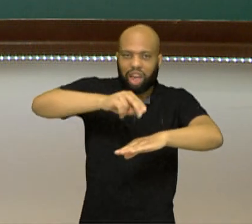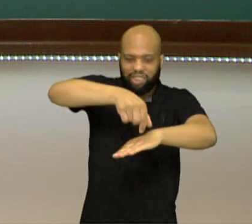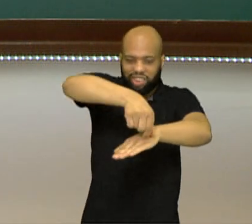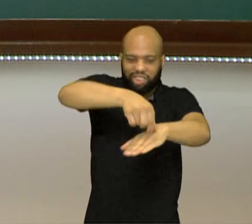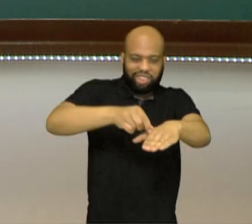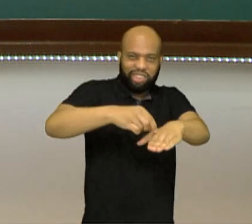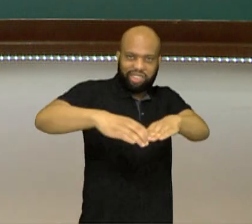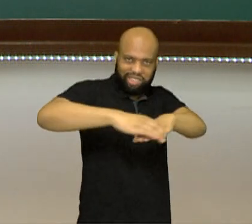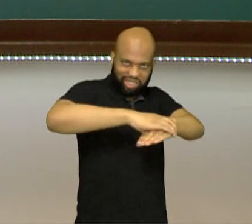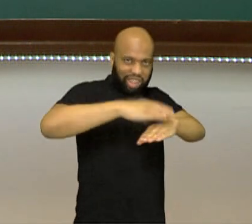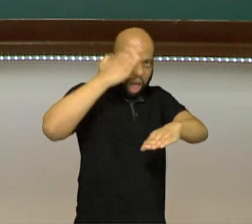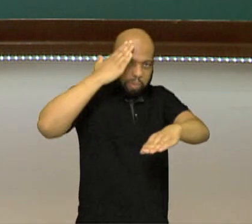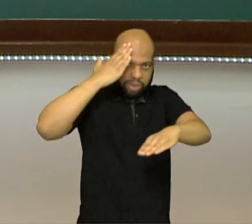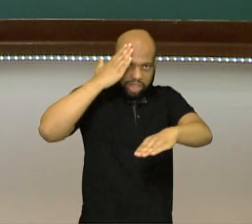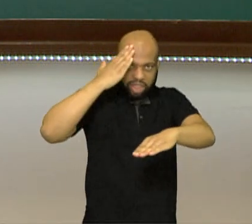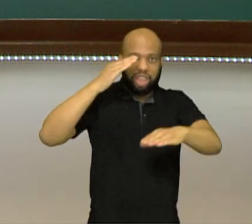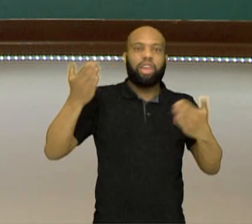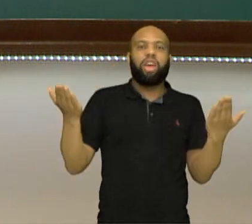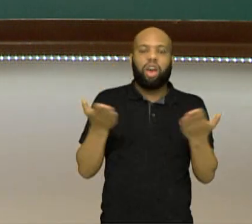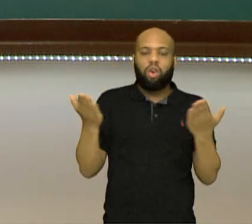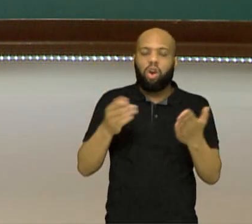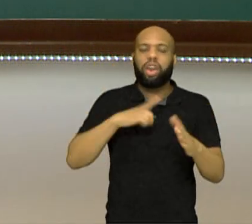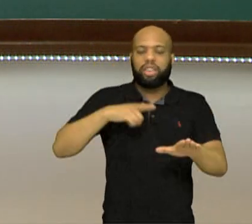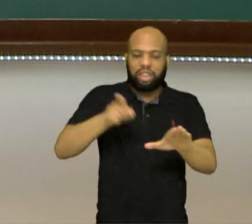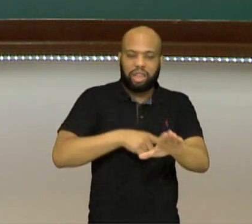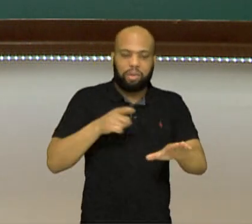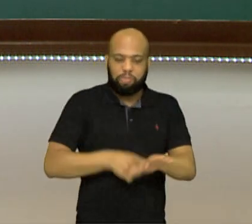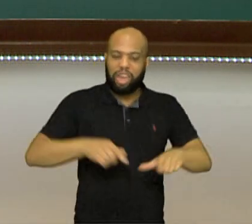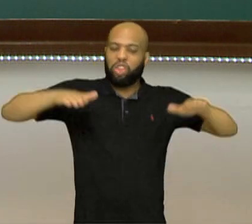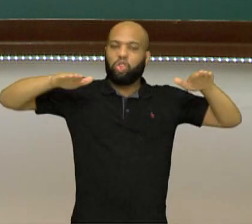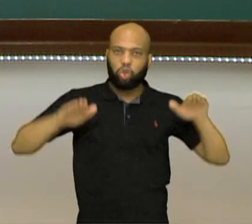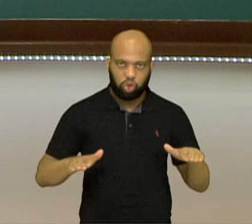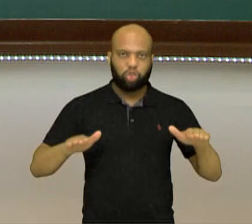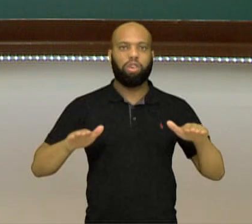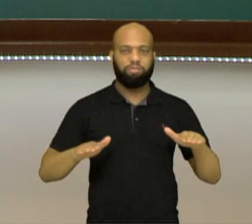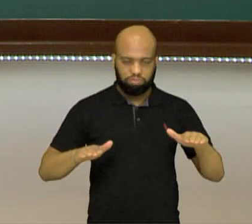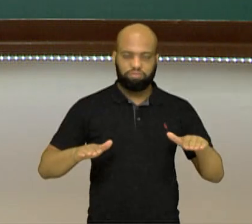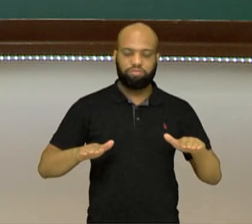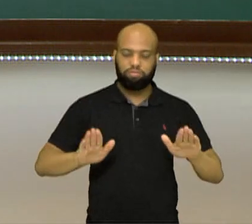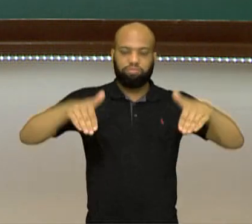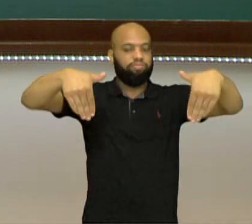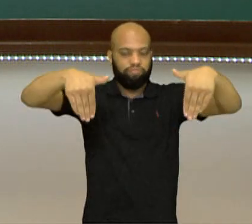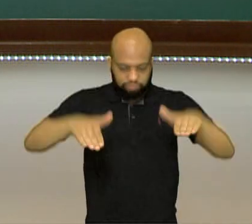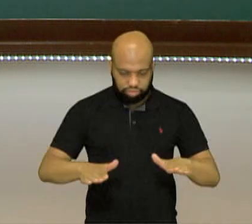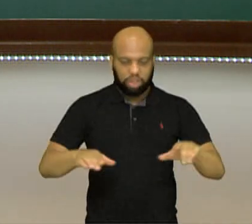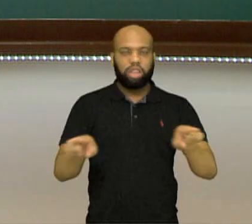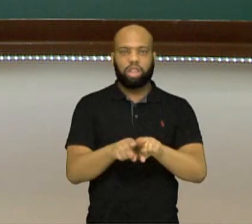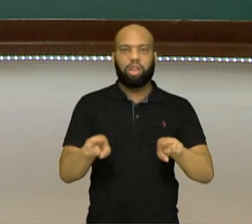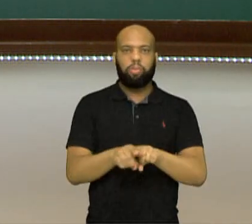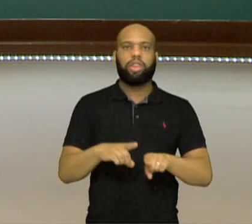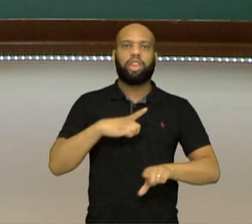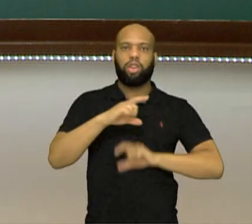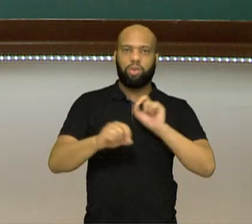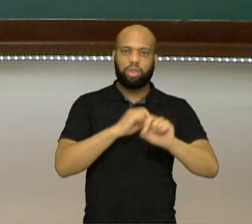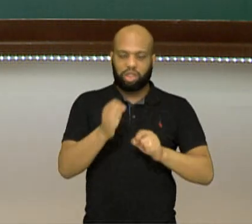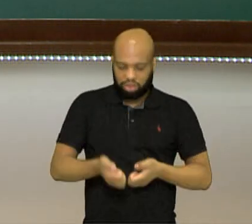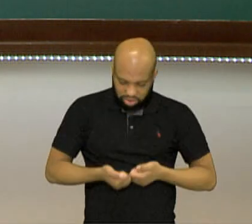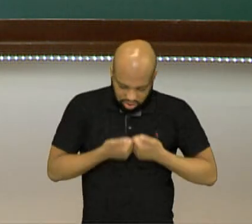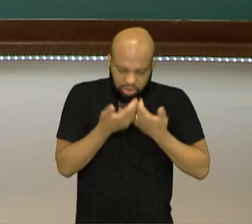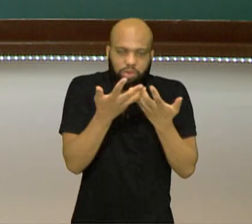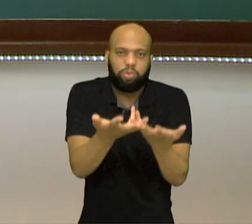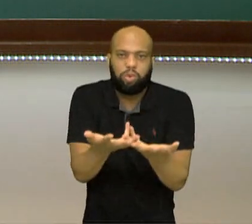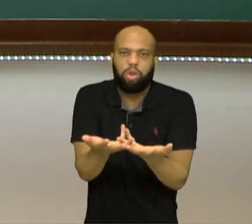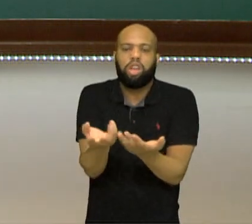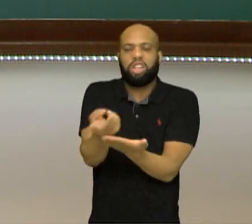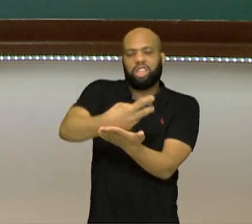Vai sair a sapatilha, os pés vão estar no chão e descalços muitas vezes, né? Exploração de gestos no chão, o dançarino ele vai dançar